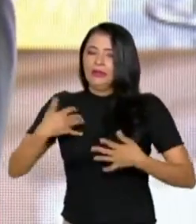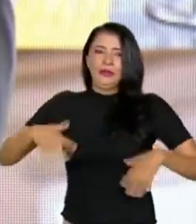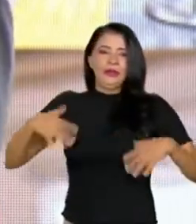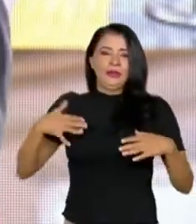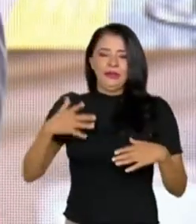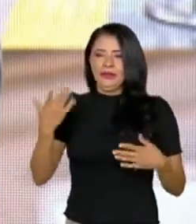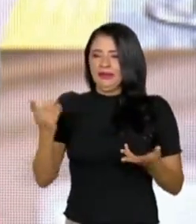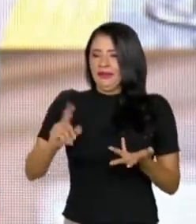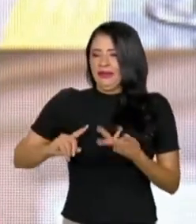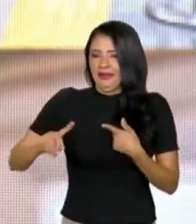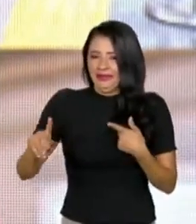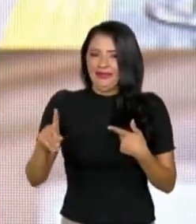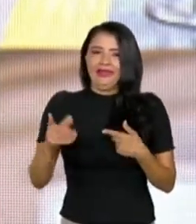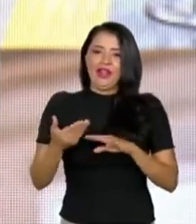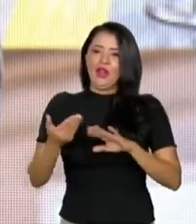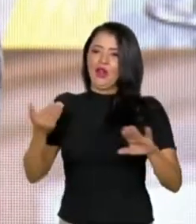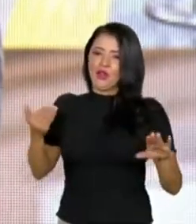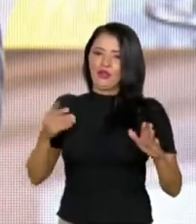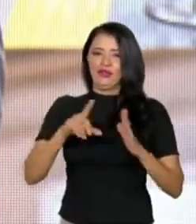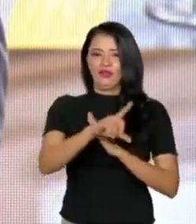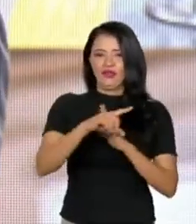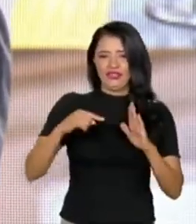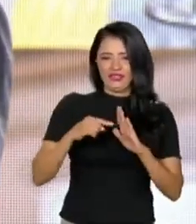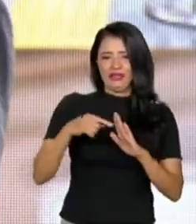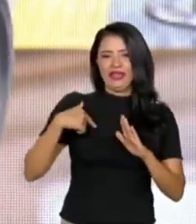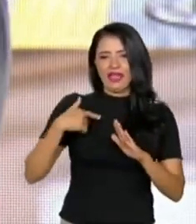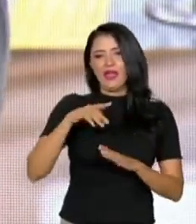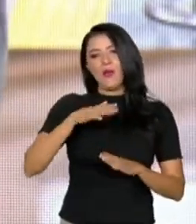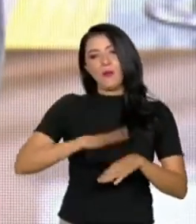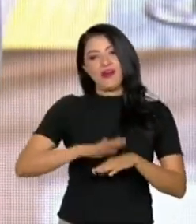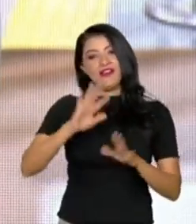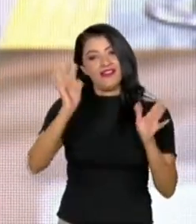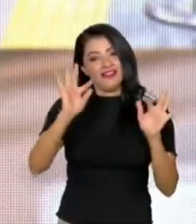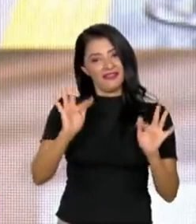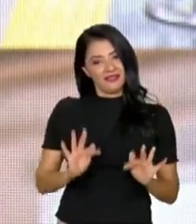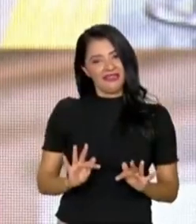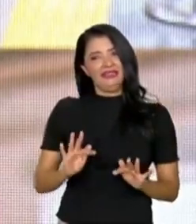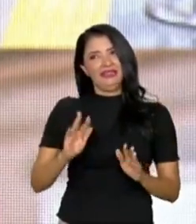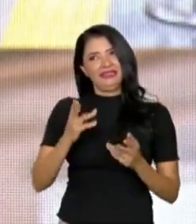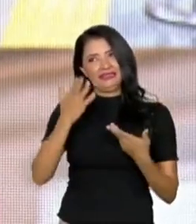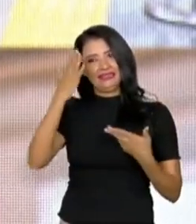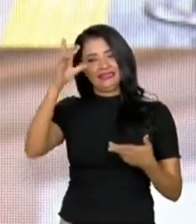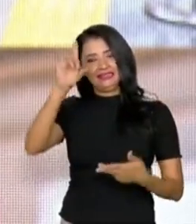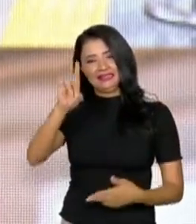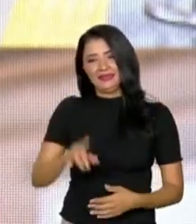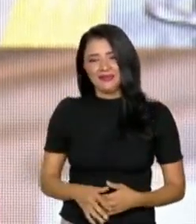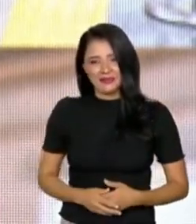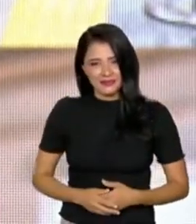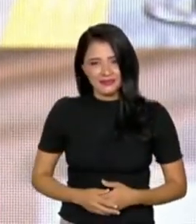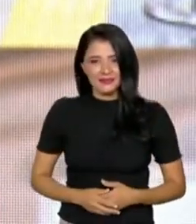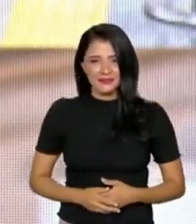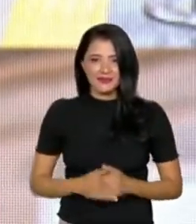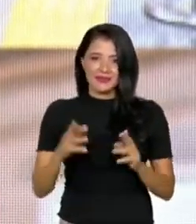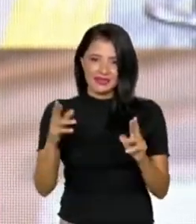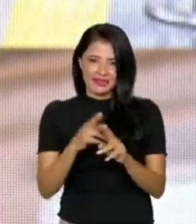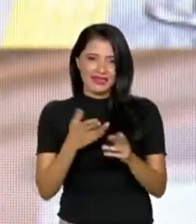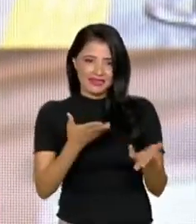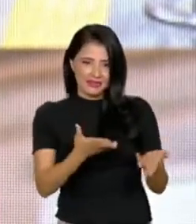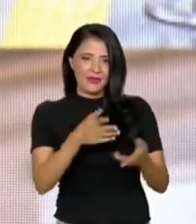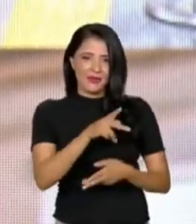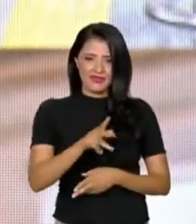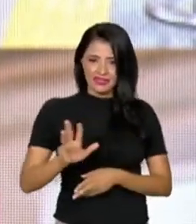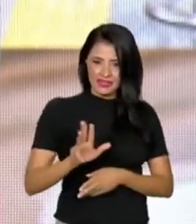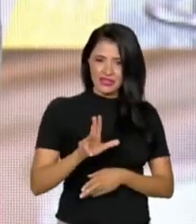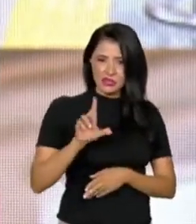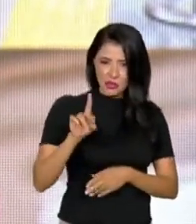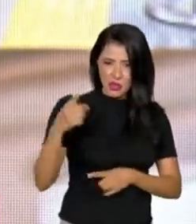enfim, muito longe do Palácio do Planalto. Mas eu fui mais feliz, graças a Deus. E essa relação com o presidente Lula não é